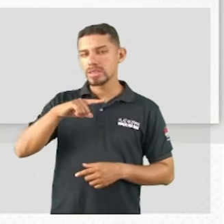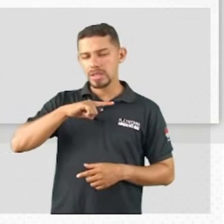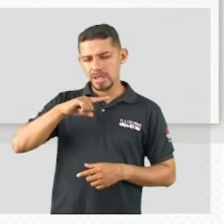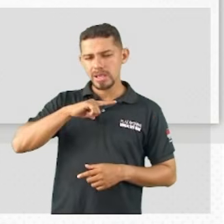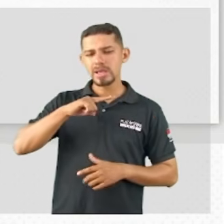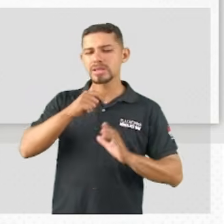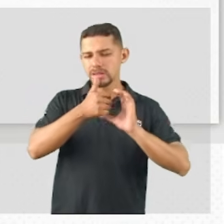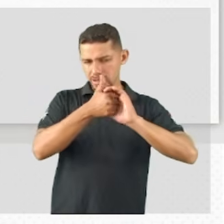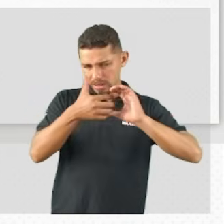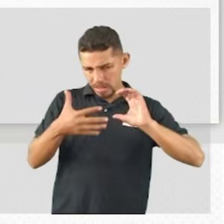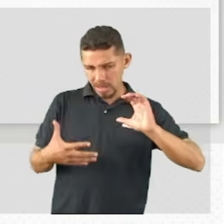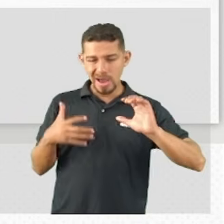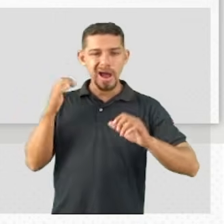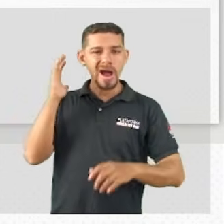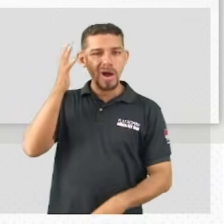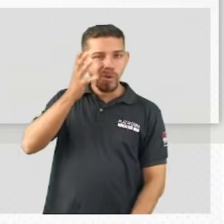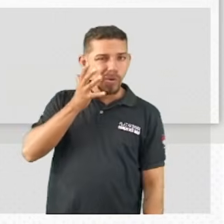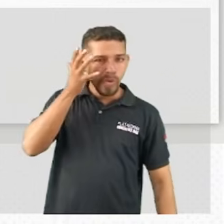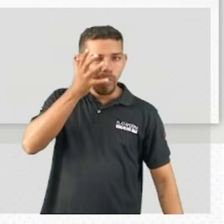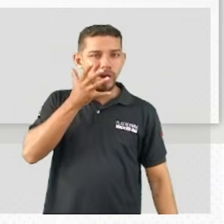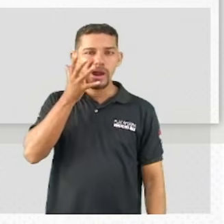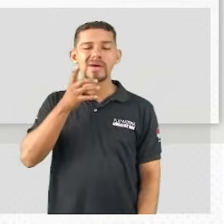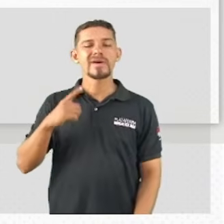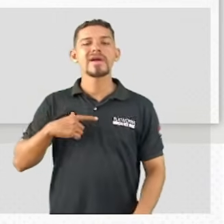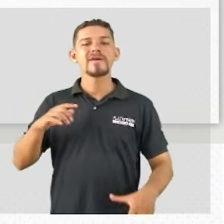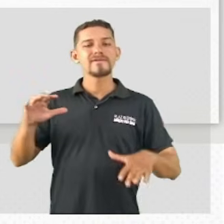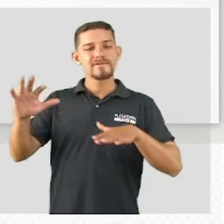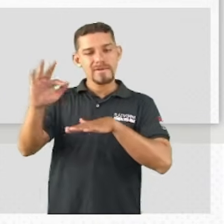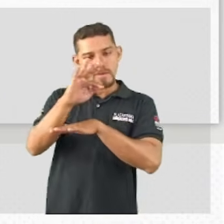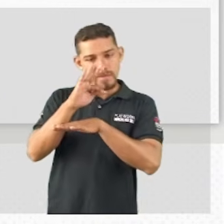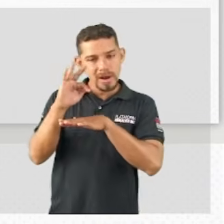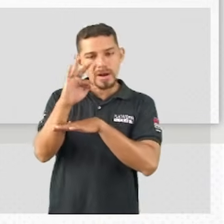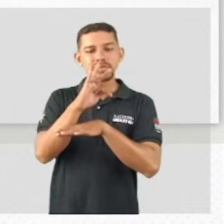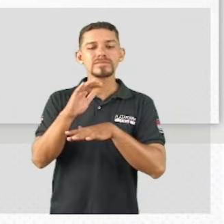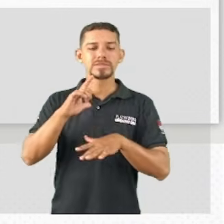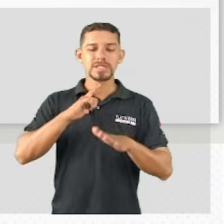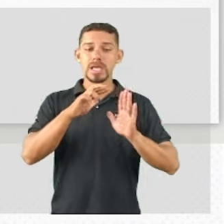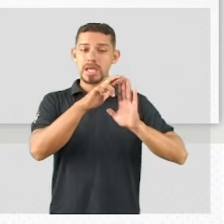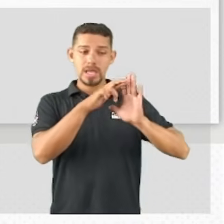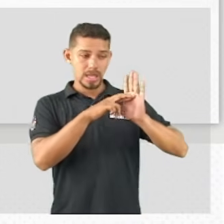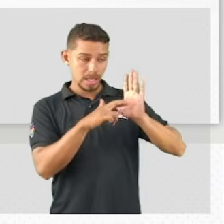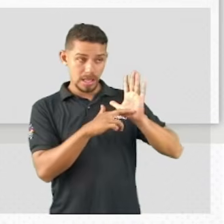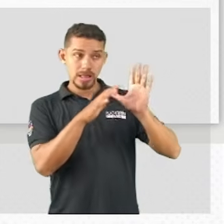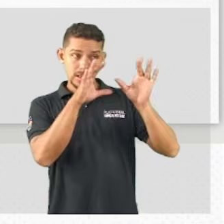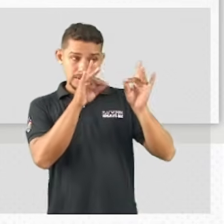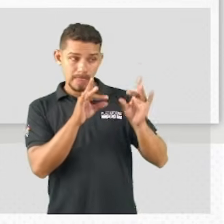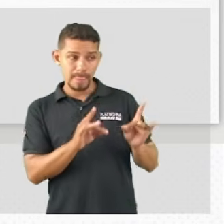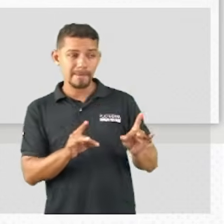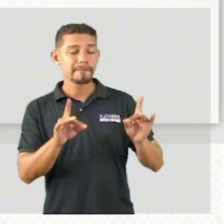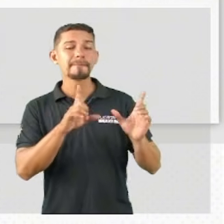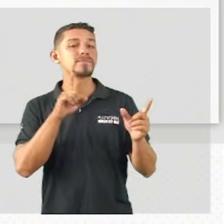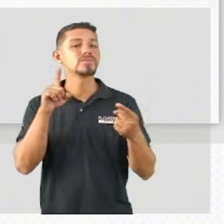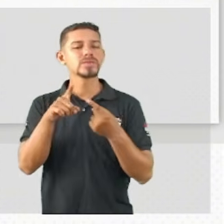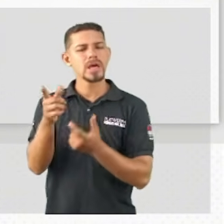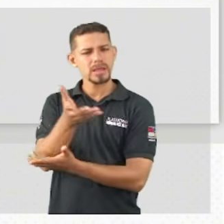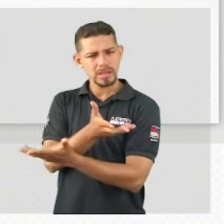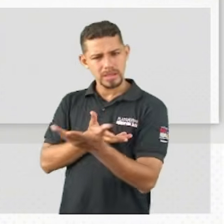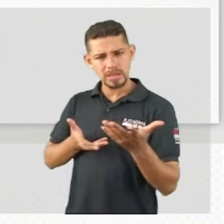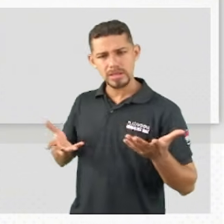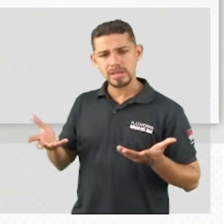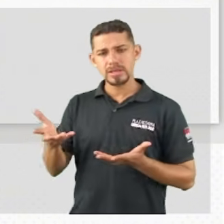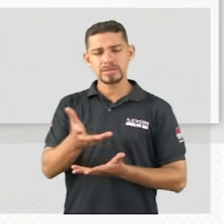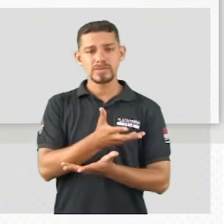essa característica, ele é oral, mas por outro lado, ele é formal, ele tem regras estabelecidas para